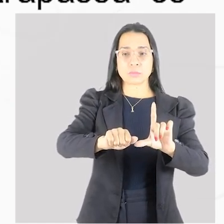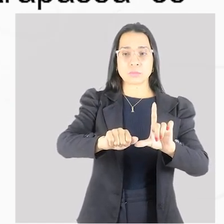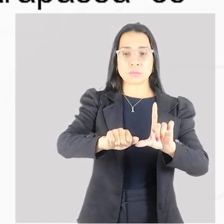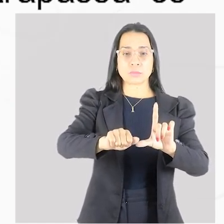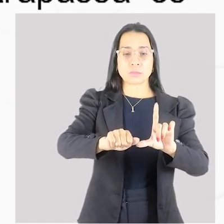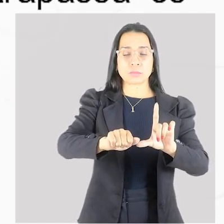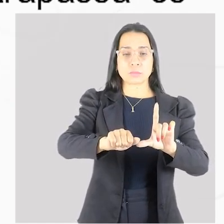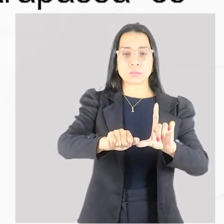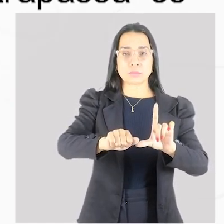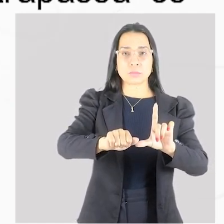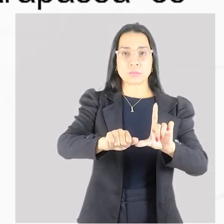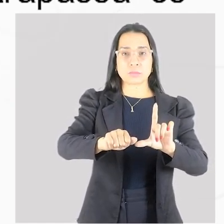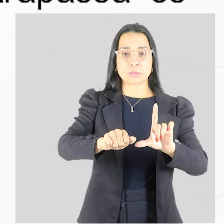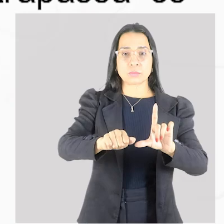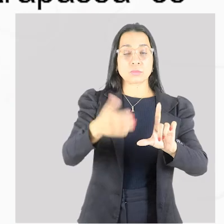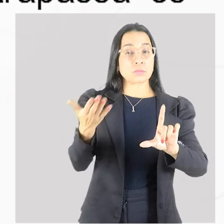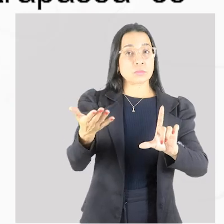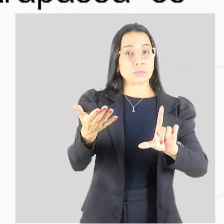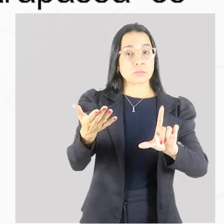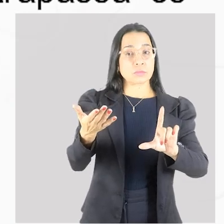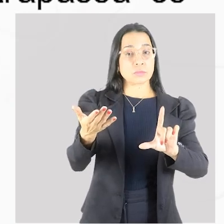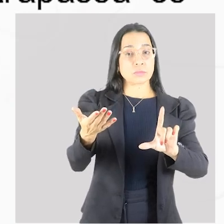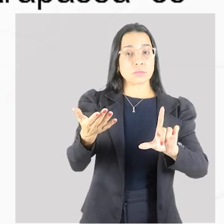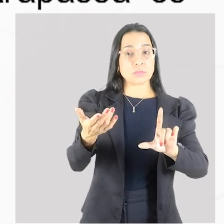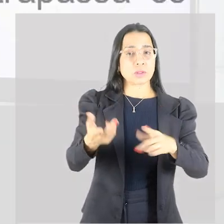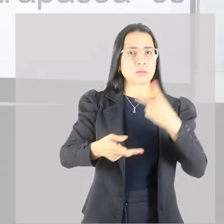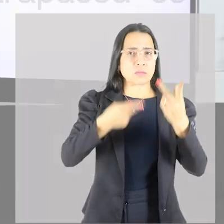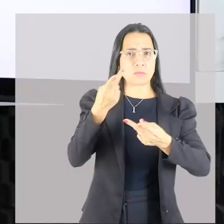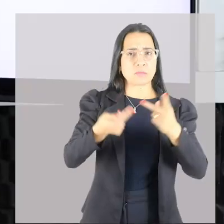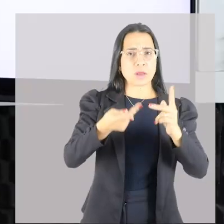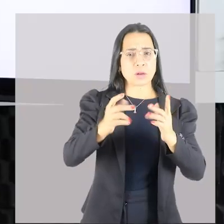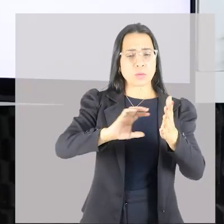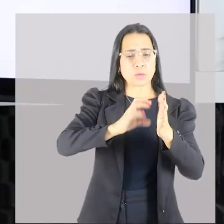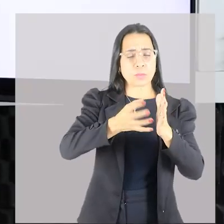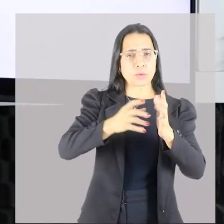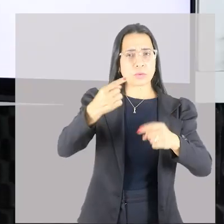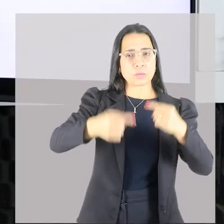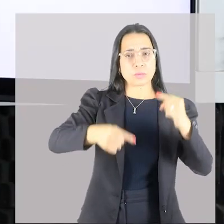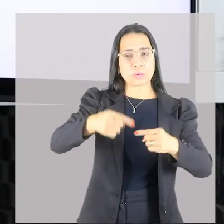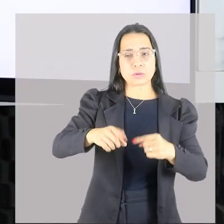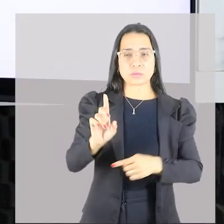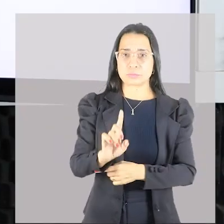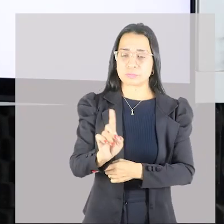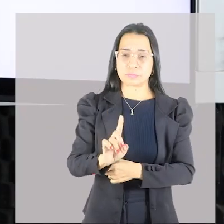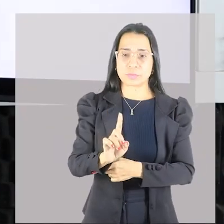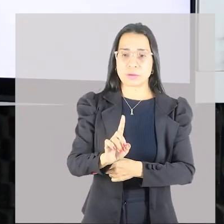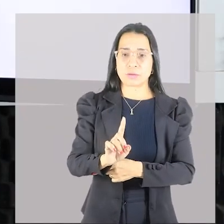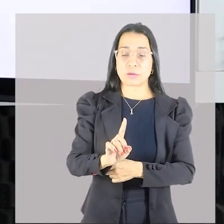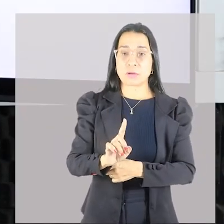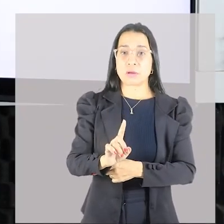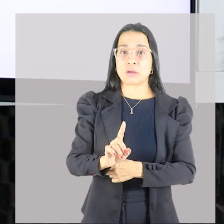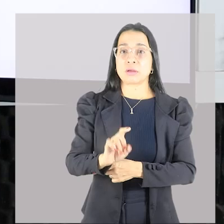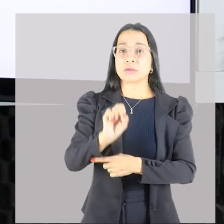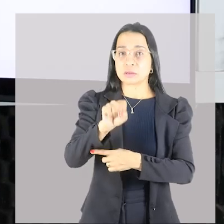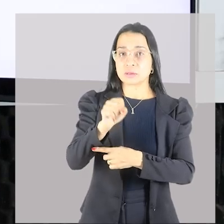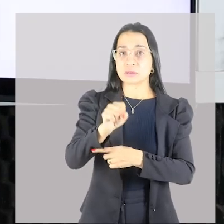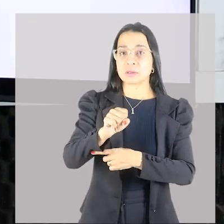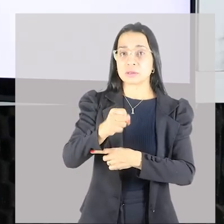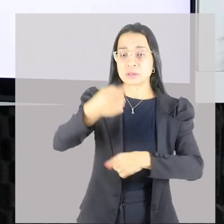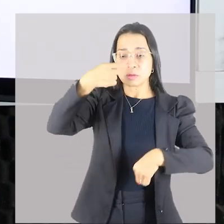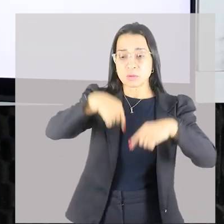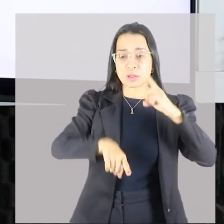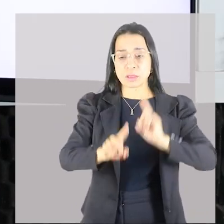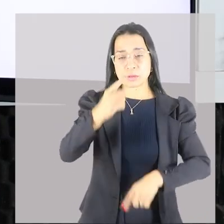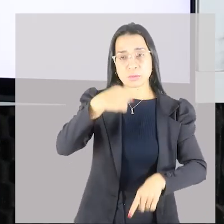então criados. Em algum momento a gente falou de partido político? Não, a gente falou de redemocratização, de construção